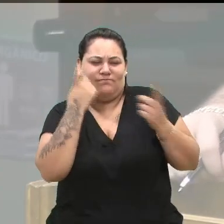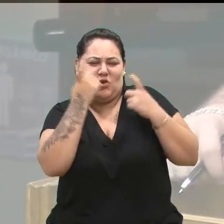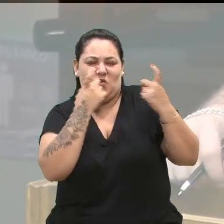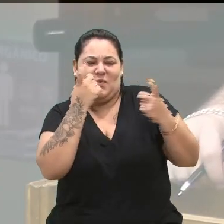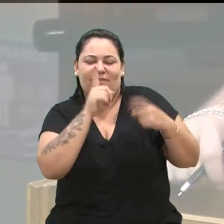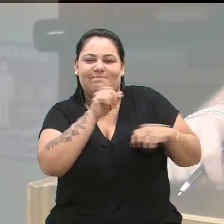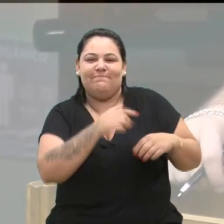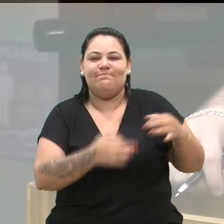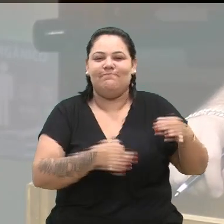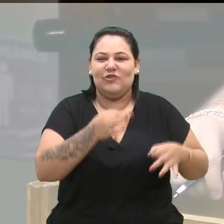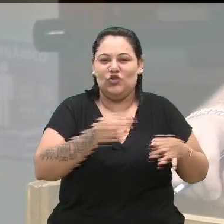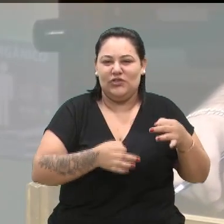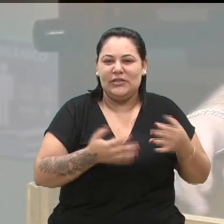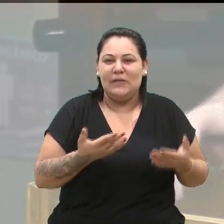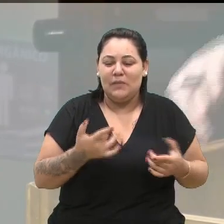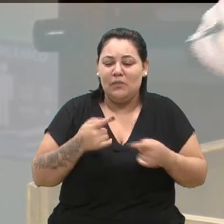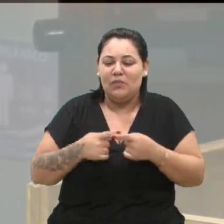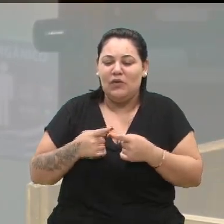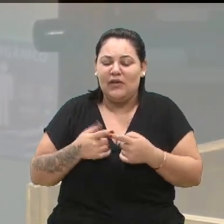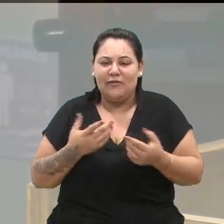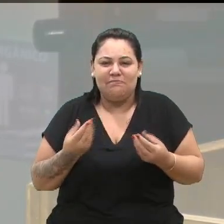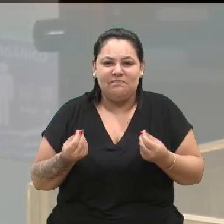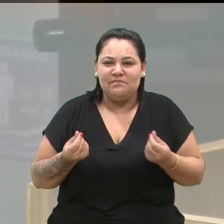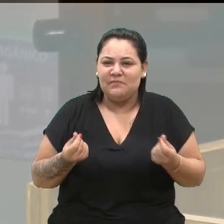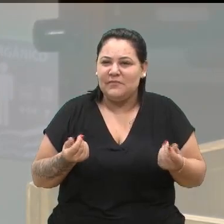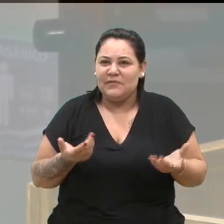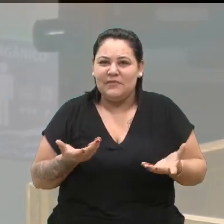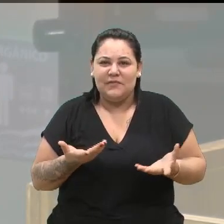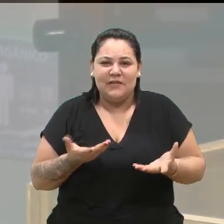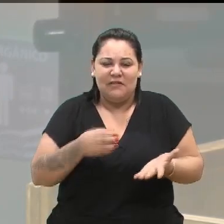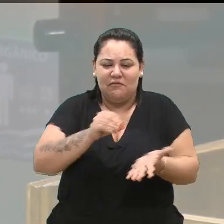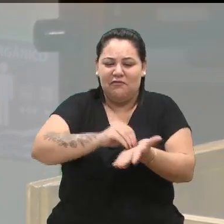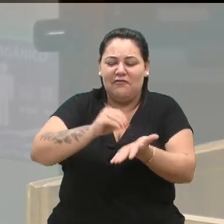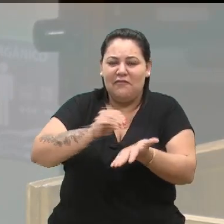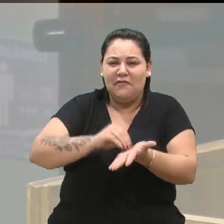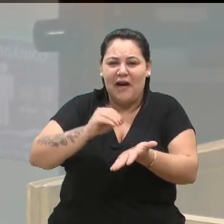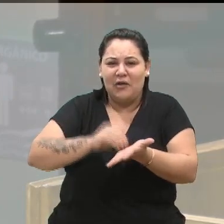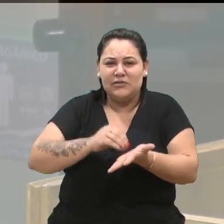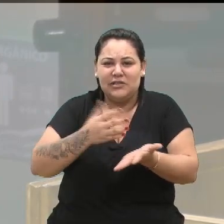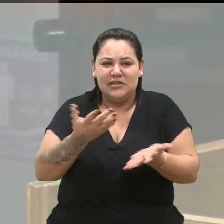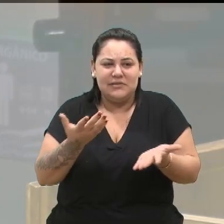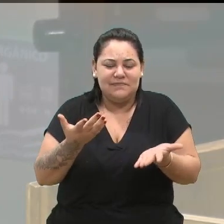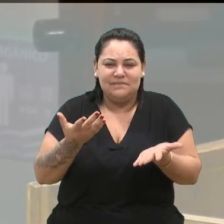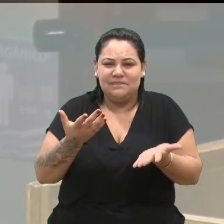judiciário. Porque cabe a interpretação do judiciário